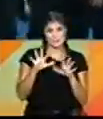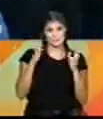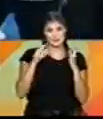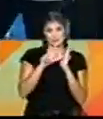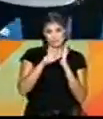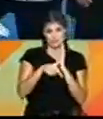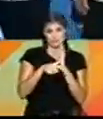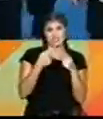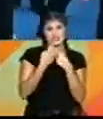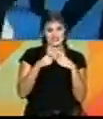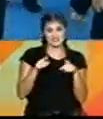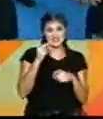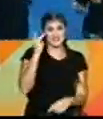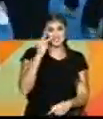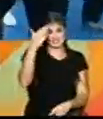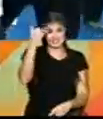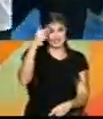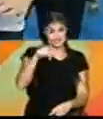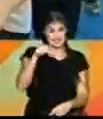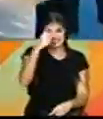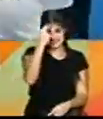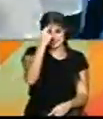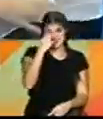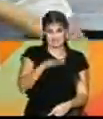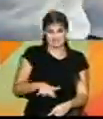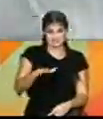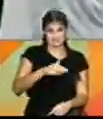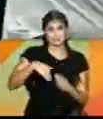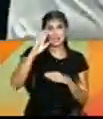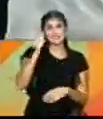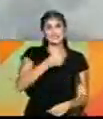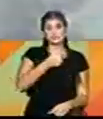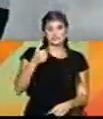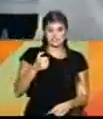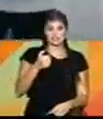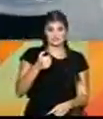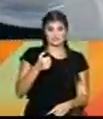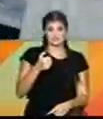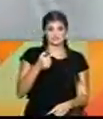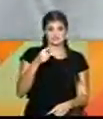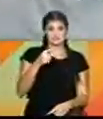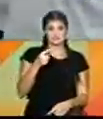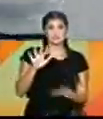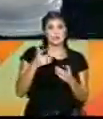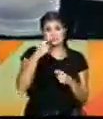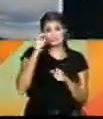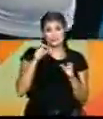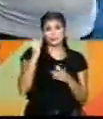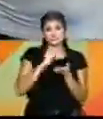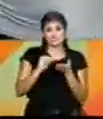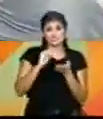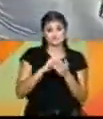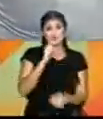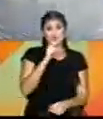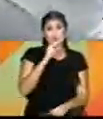aqui a diferença então na vida dos séniores de Guimarães. Com mais de 55 anos, qualquer um pode inscrever-se, são mais de